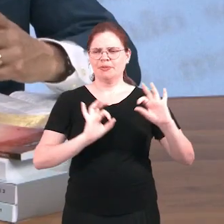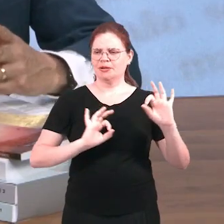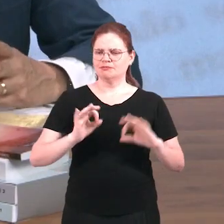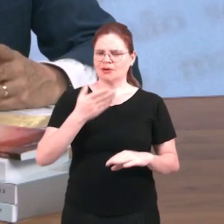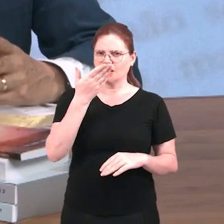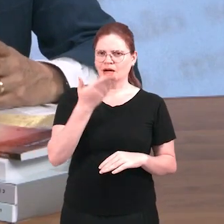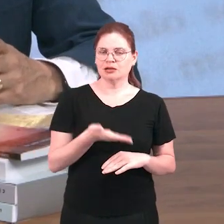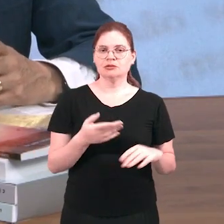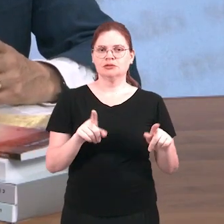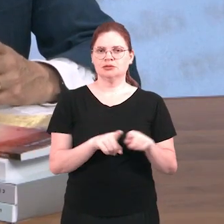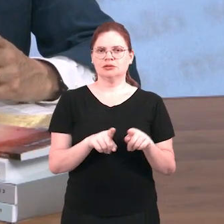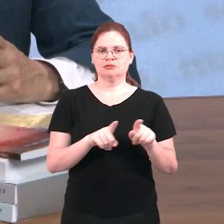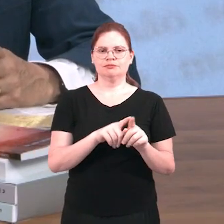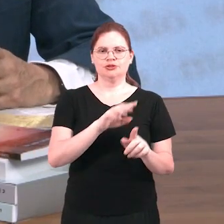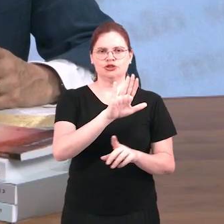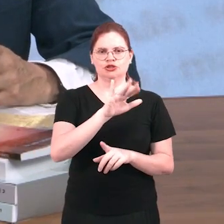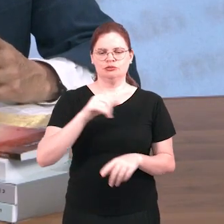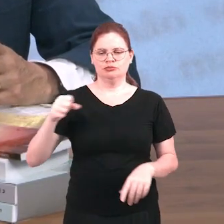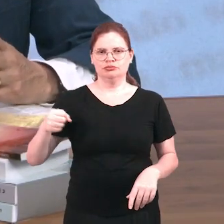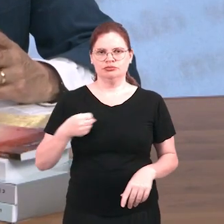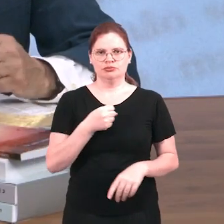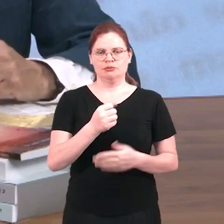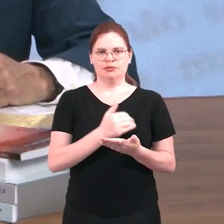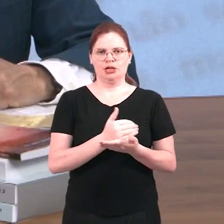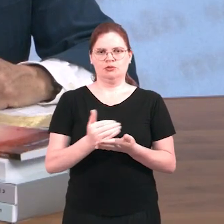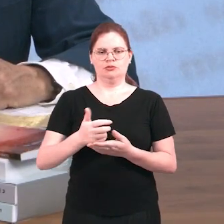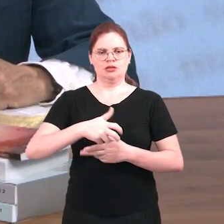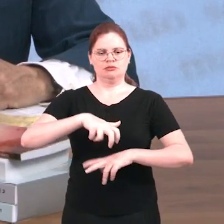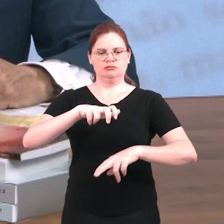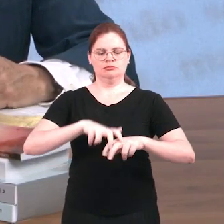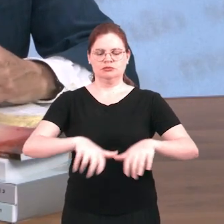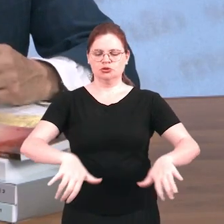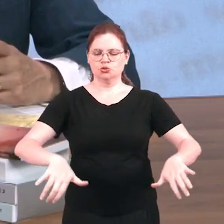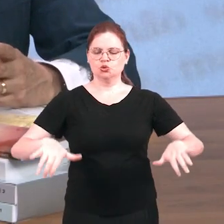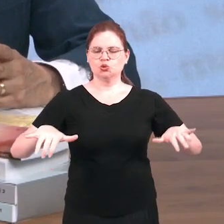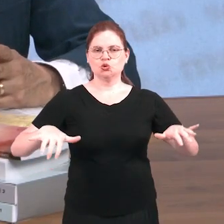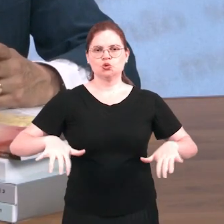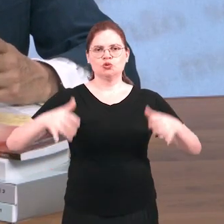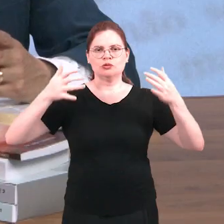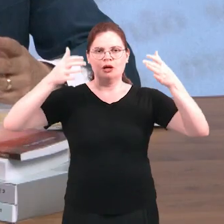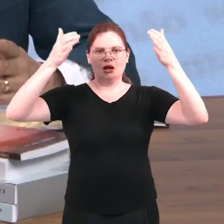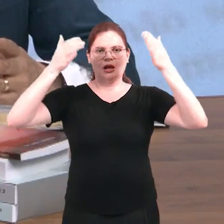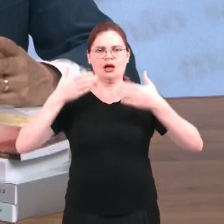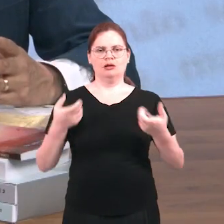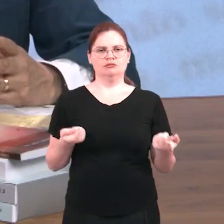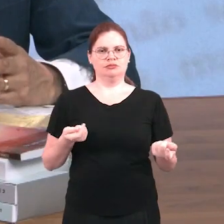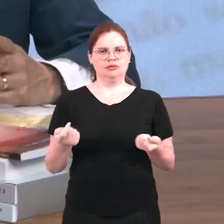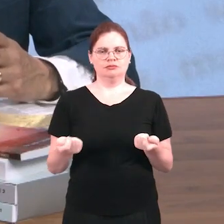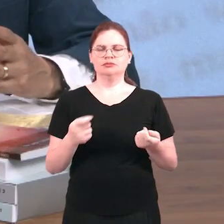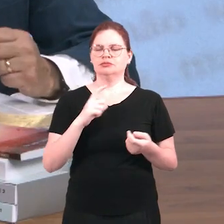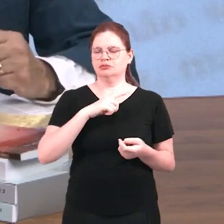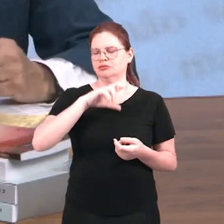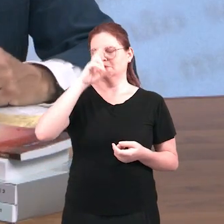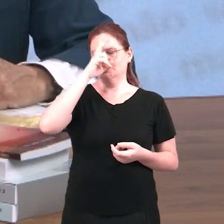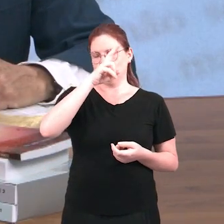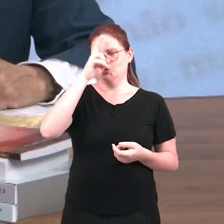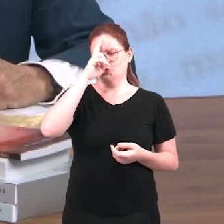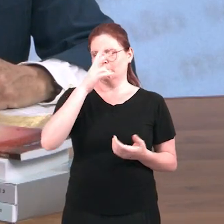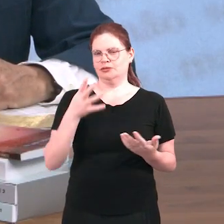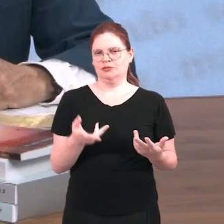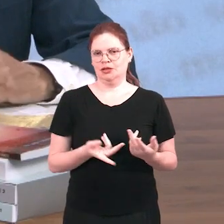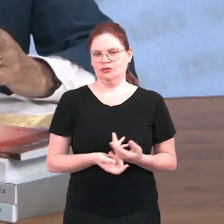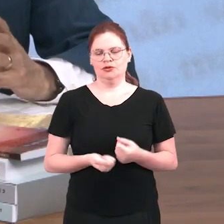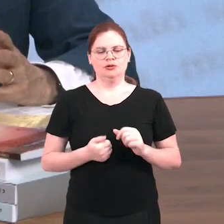e promoveu sua ascensão ao trono de Israel, possui um valor histórico